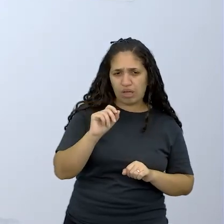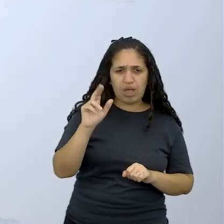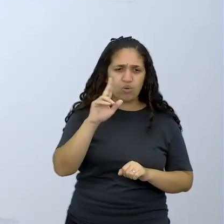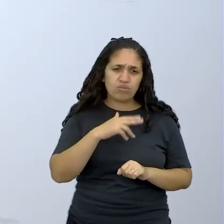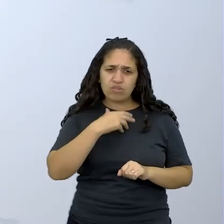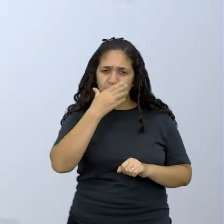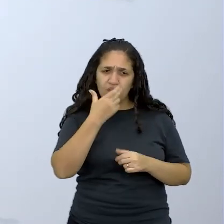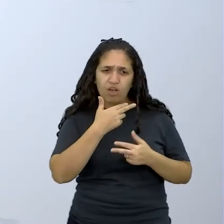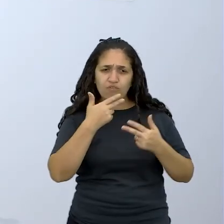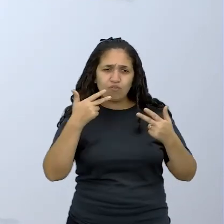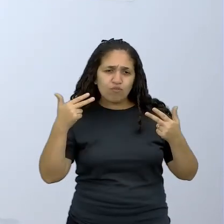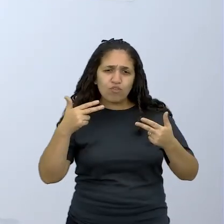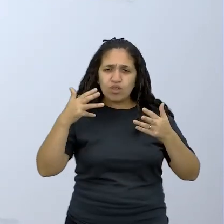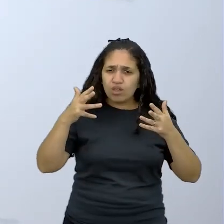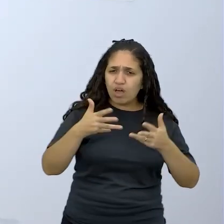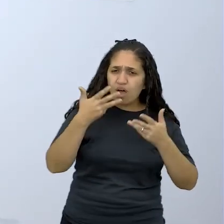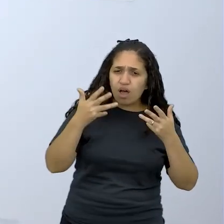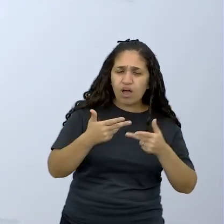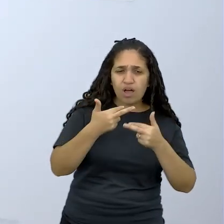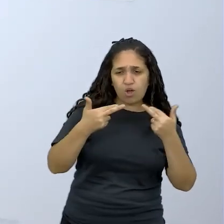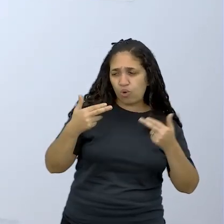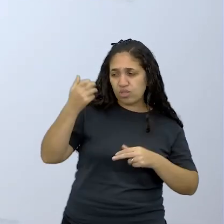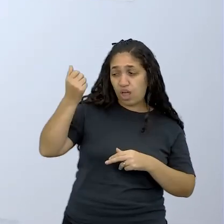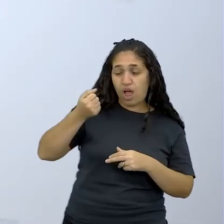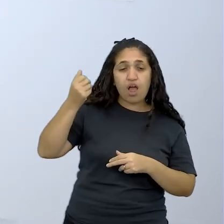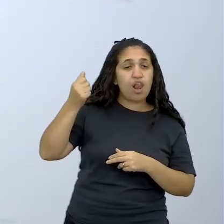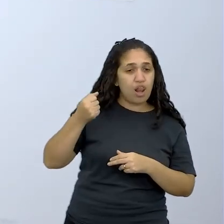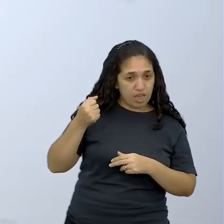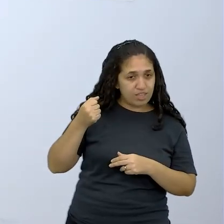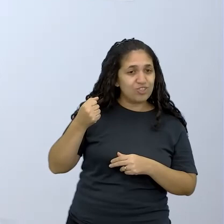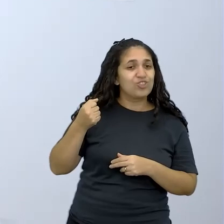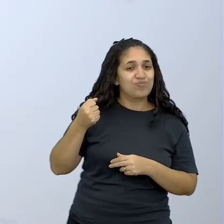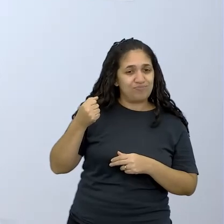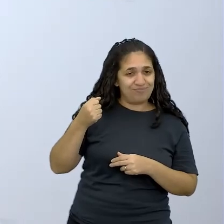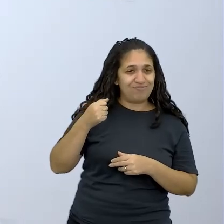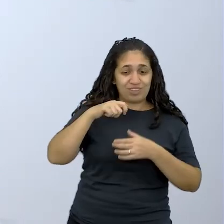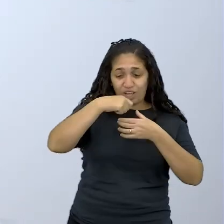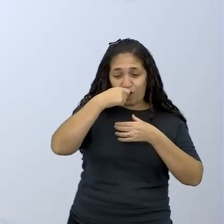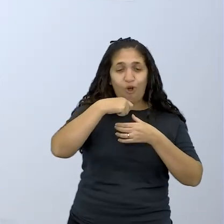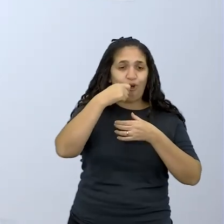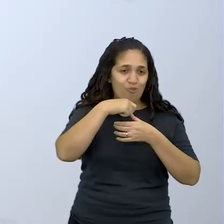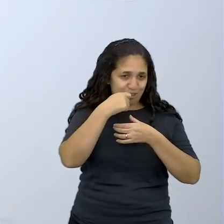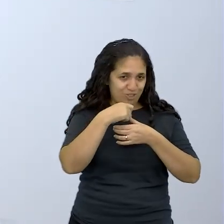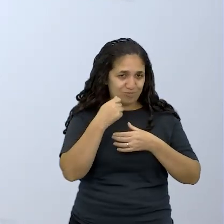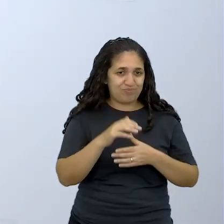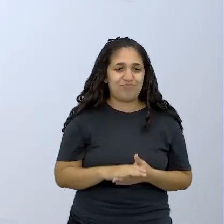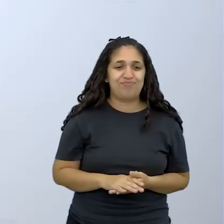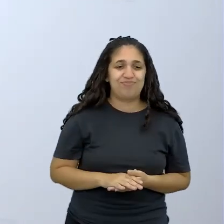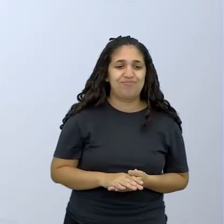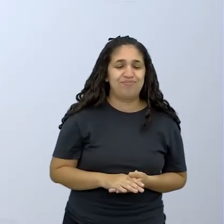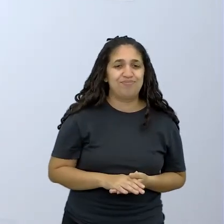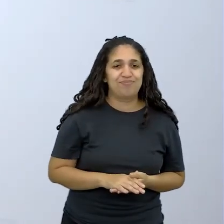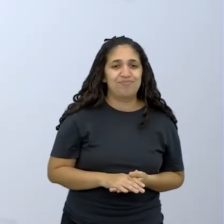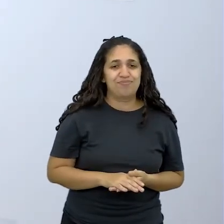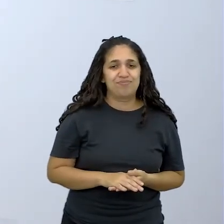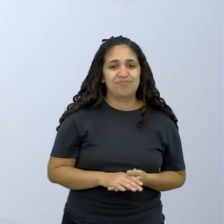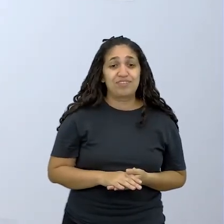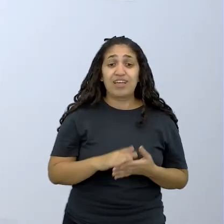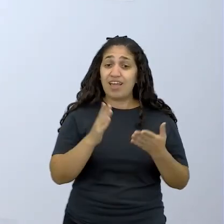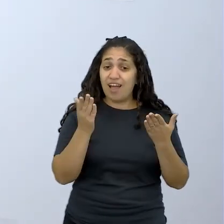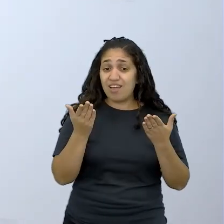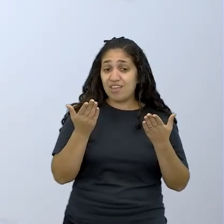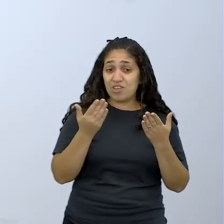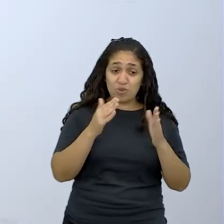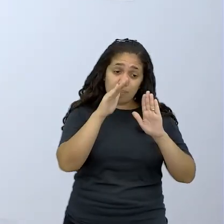de frutas e de produtos laticínios, principalmente os iogurtes. E aí a gente tem uma